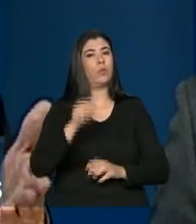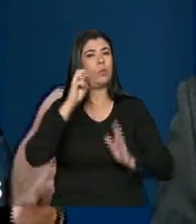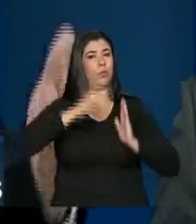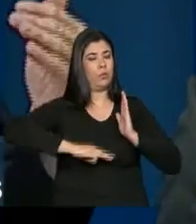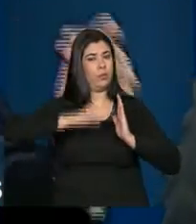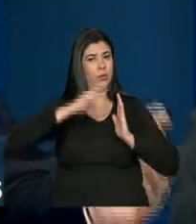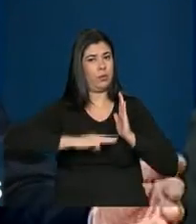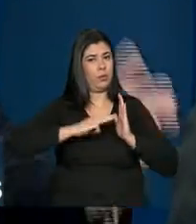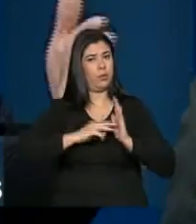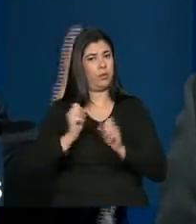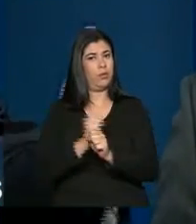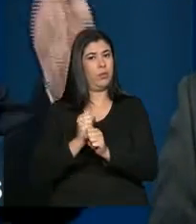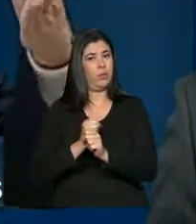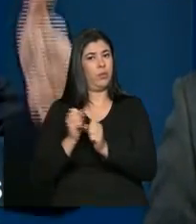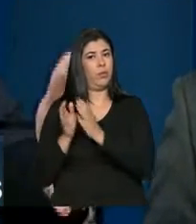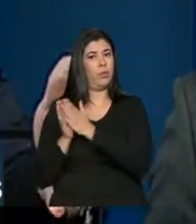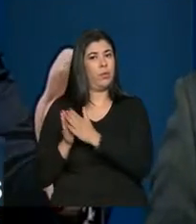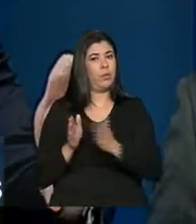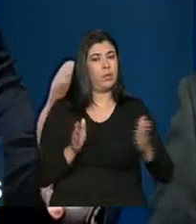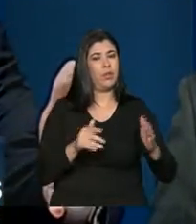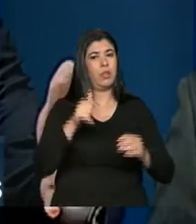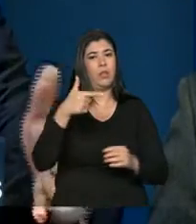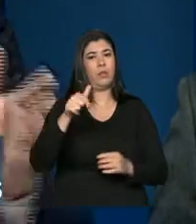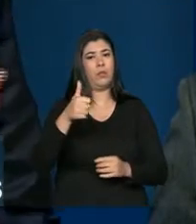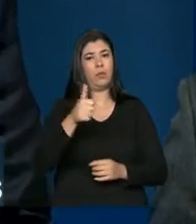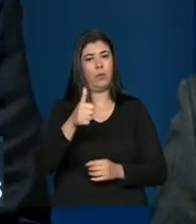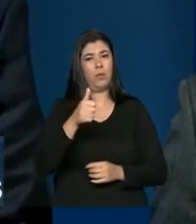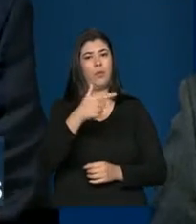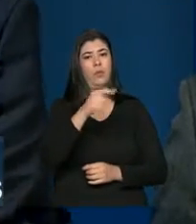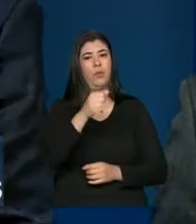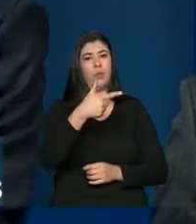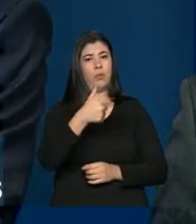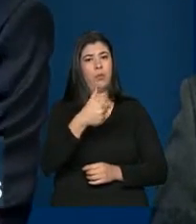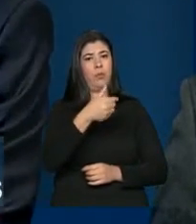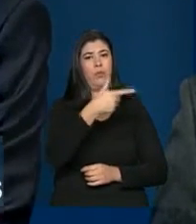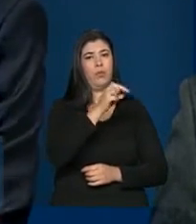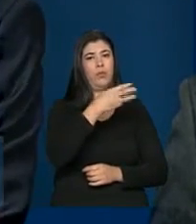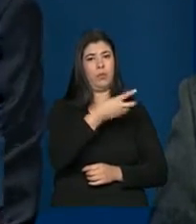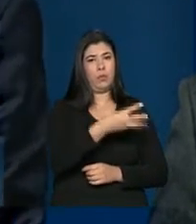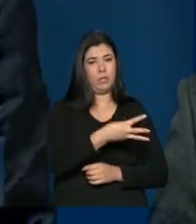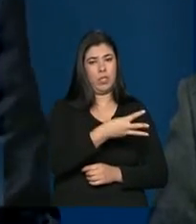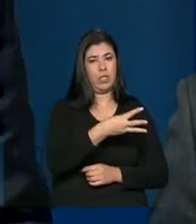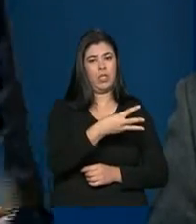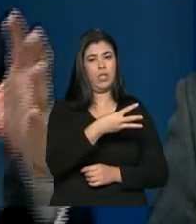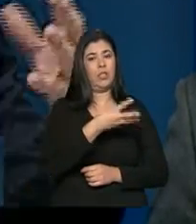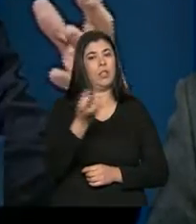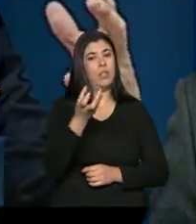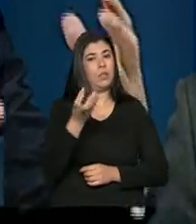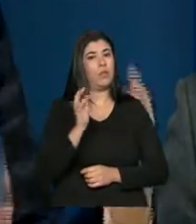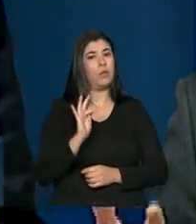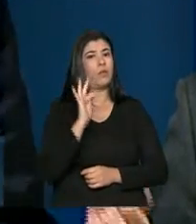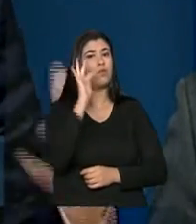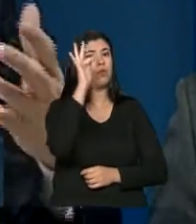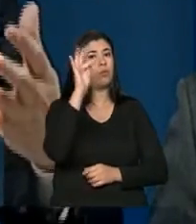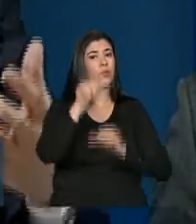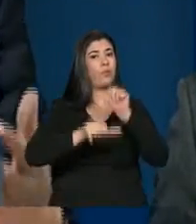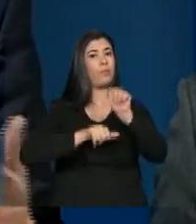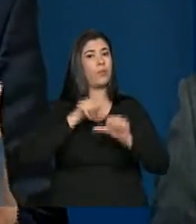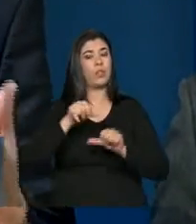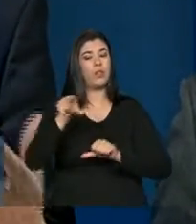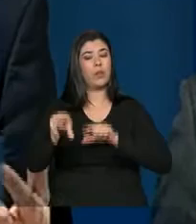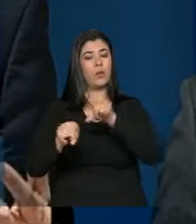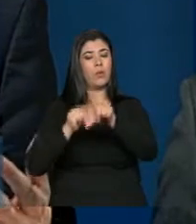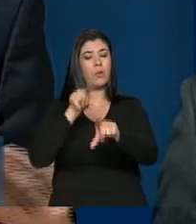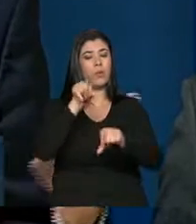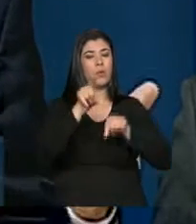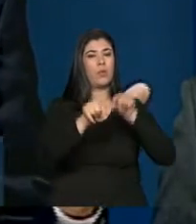se estabeleceu em 2011, 12 e 13, que se pretende mudar daqui para frente, é a de coleta por